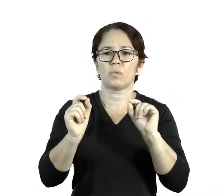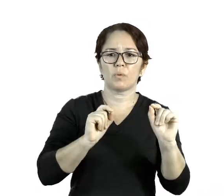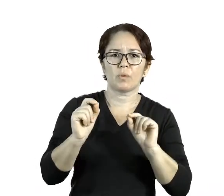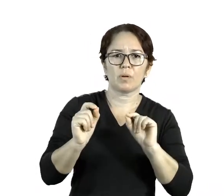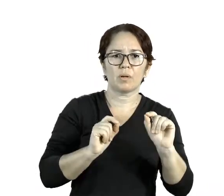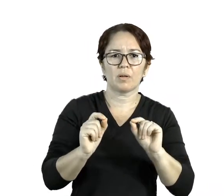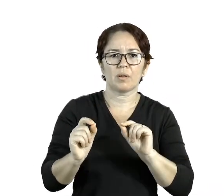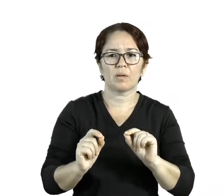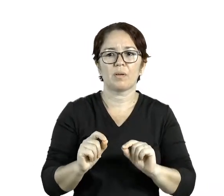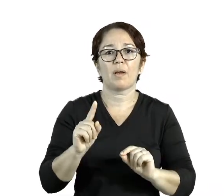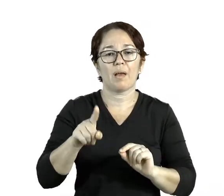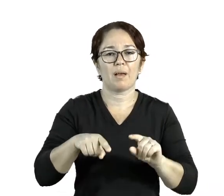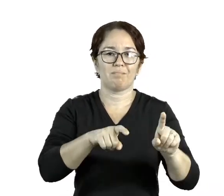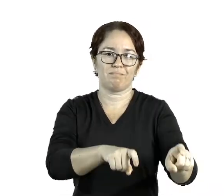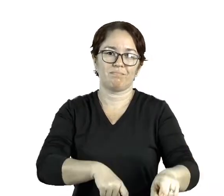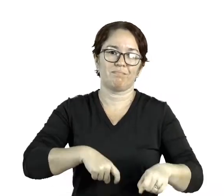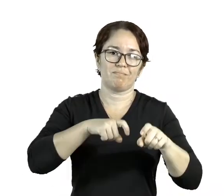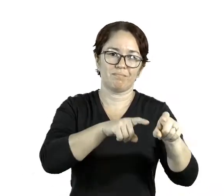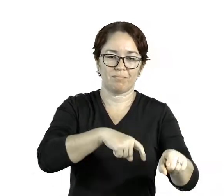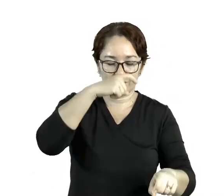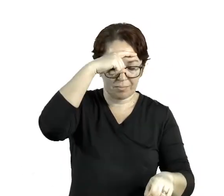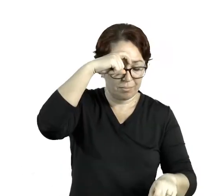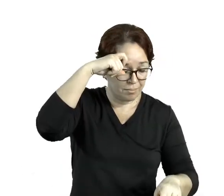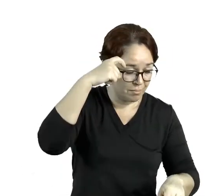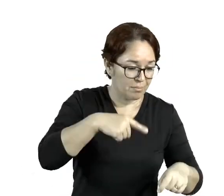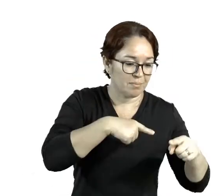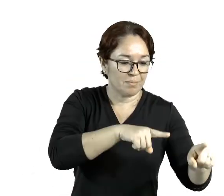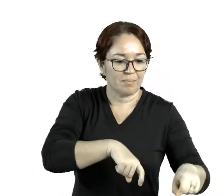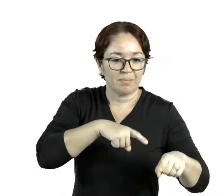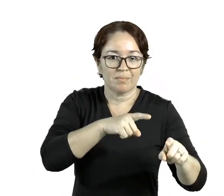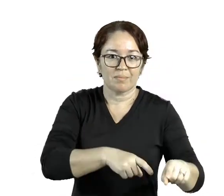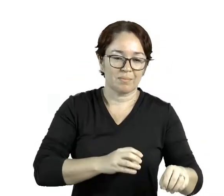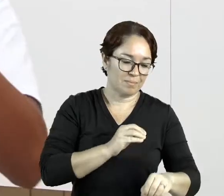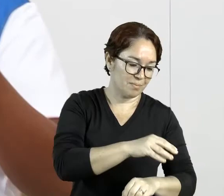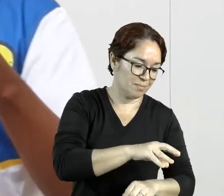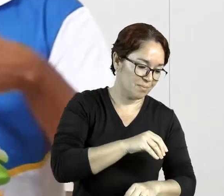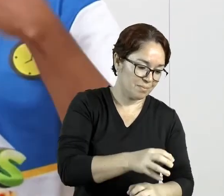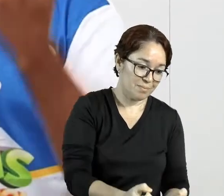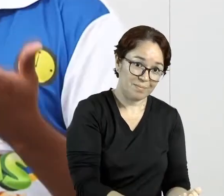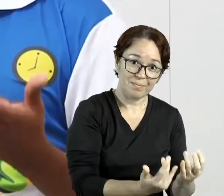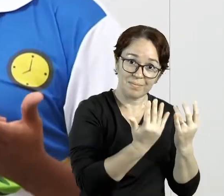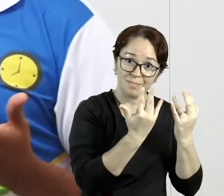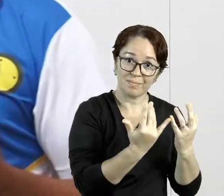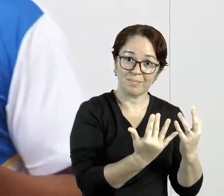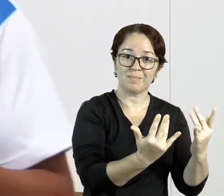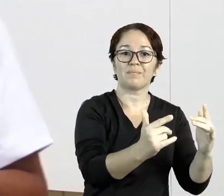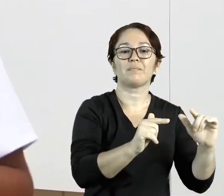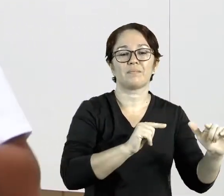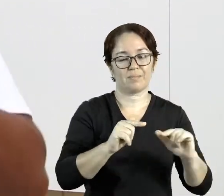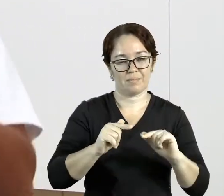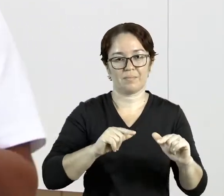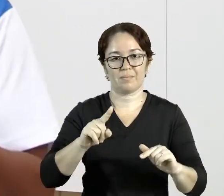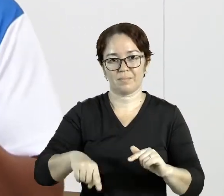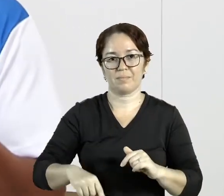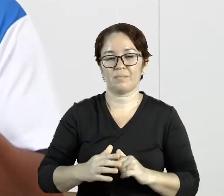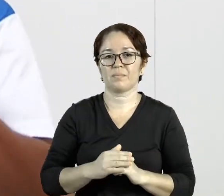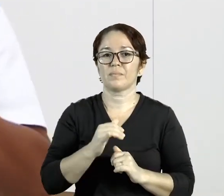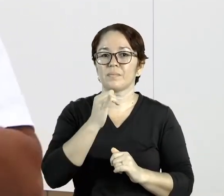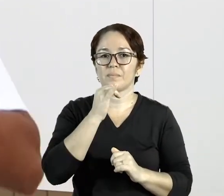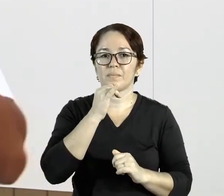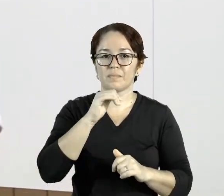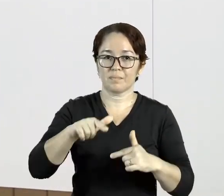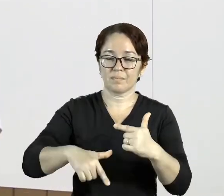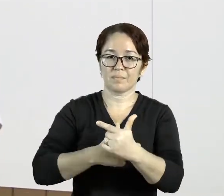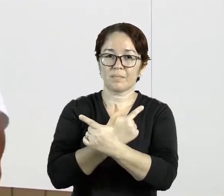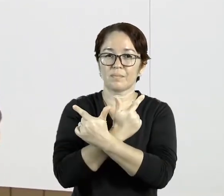era a agricultura. A base da economia dos maias era a agricultura. Inclusive, eu vou até falar uma curiosidade para vocês. Os maias eles têm uma